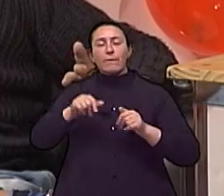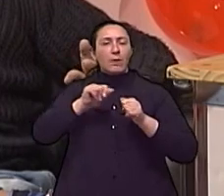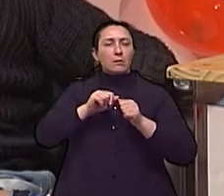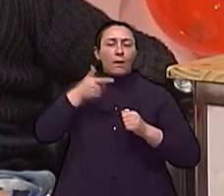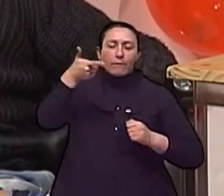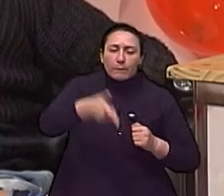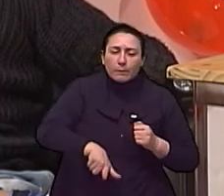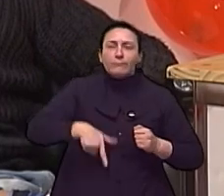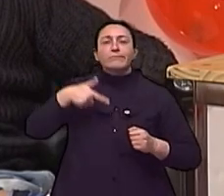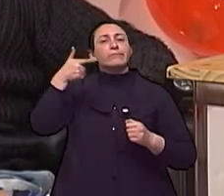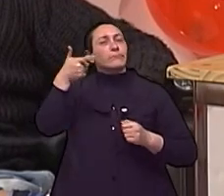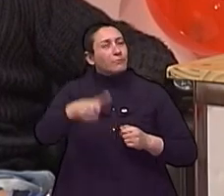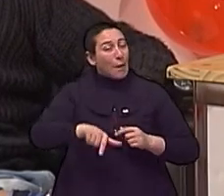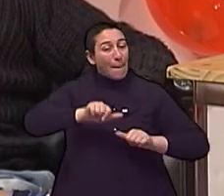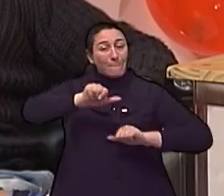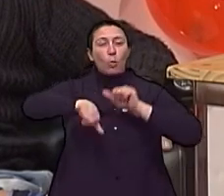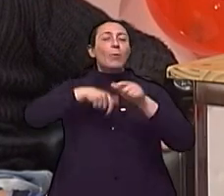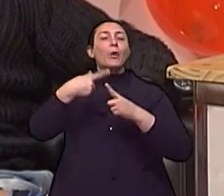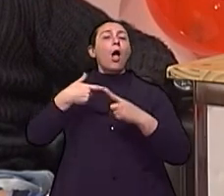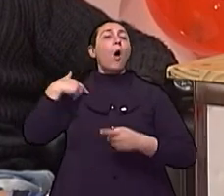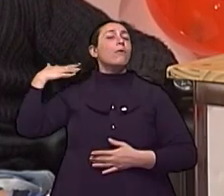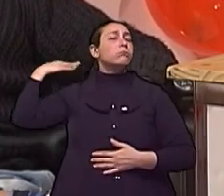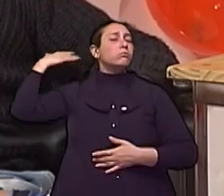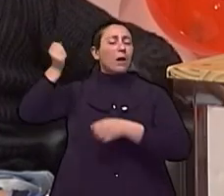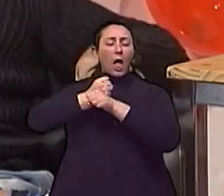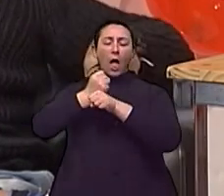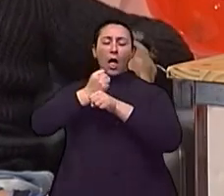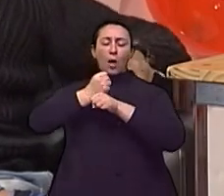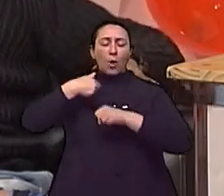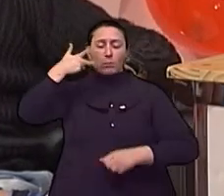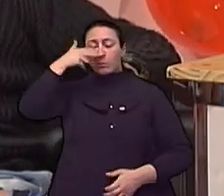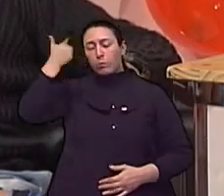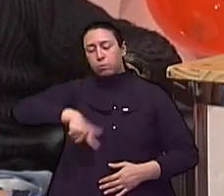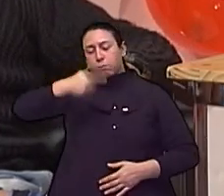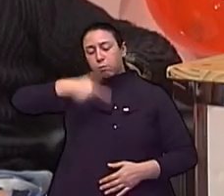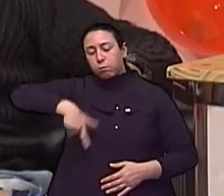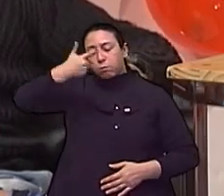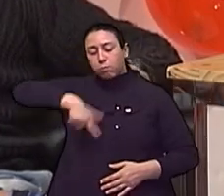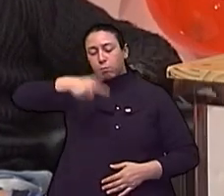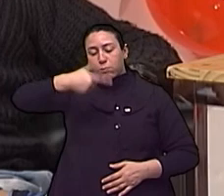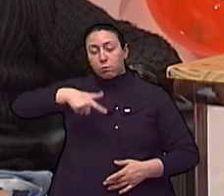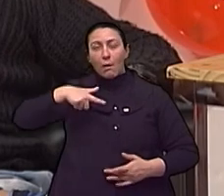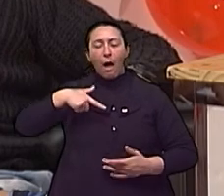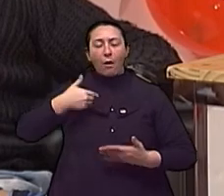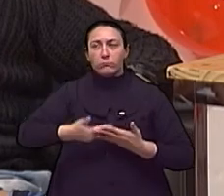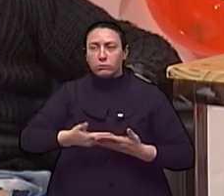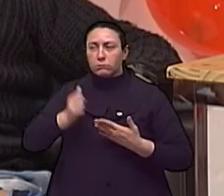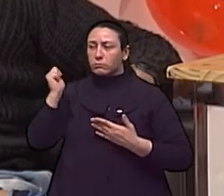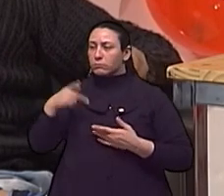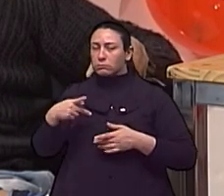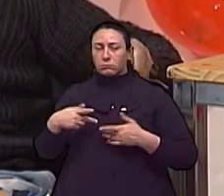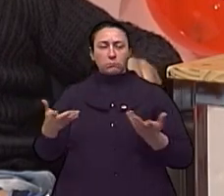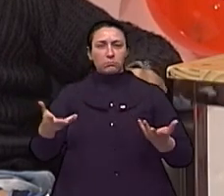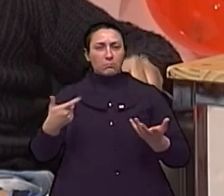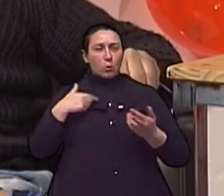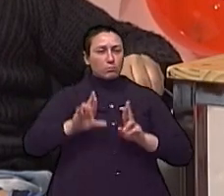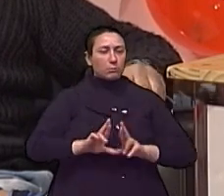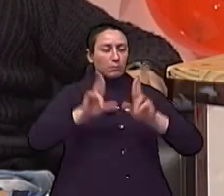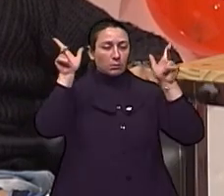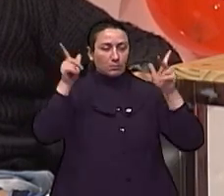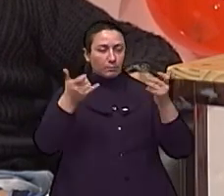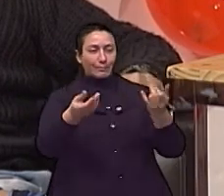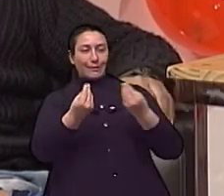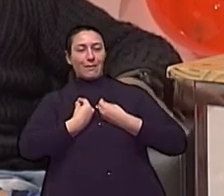e fazer a mudança é um desafio para todos nós em qualquer idade Claro agora quando tu chega numa idade assim e que tu repetiu